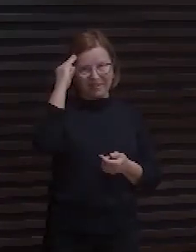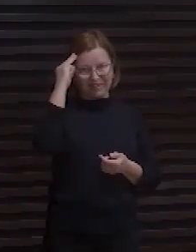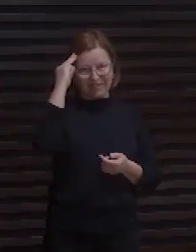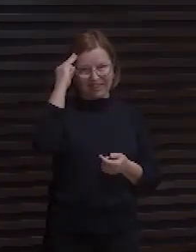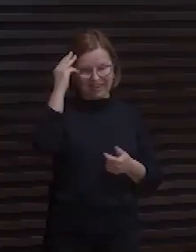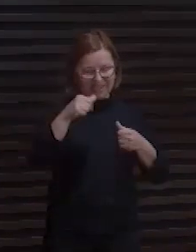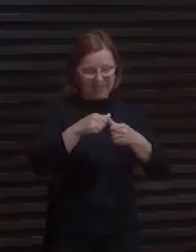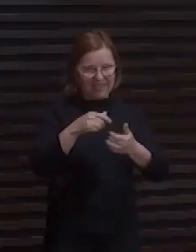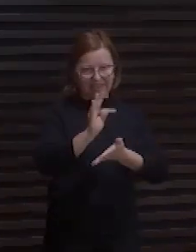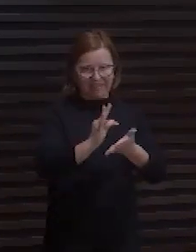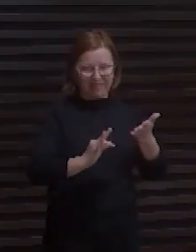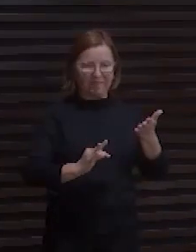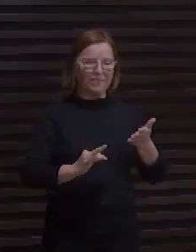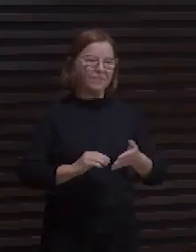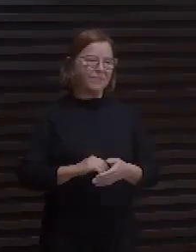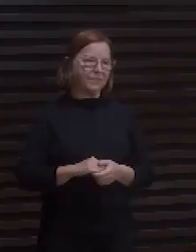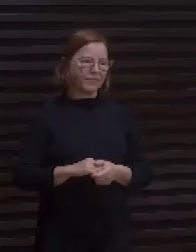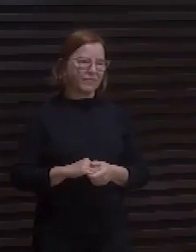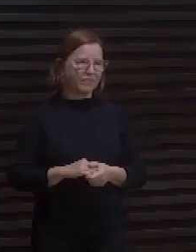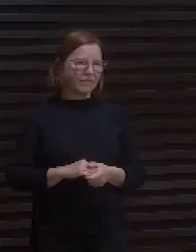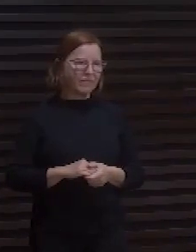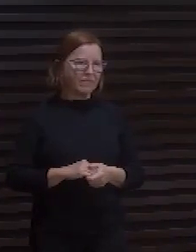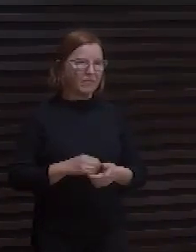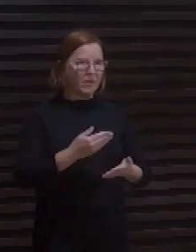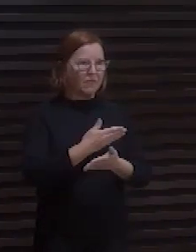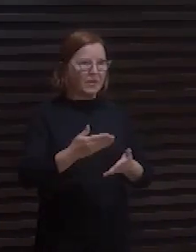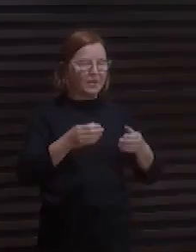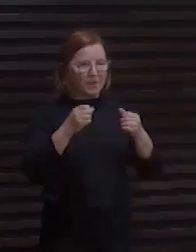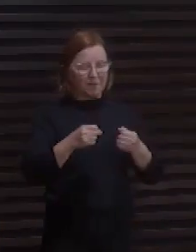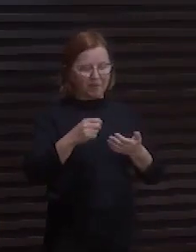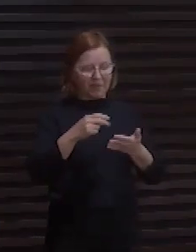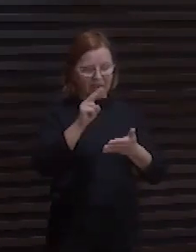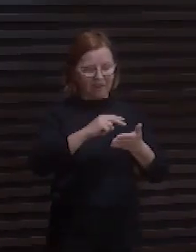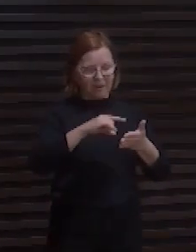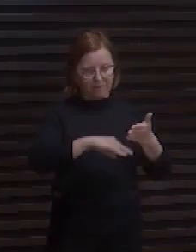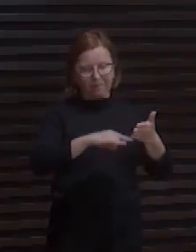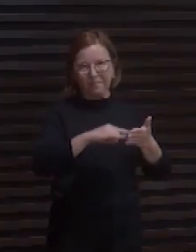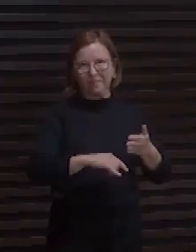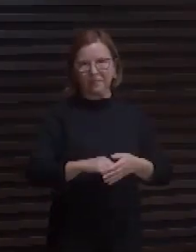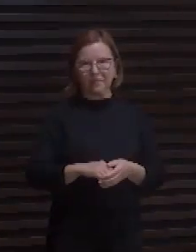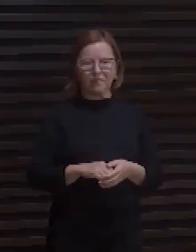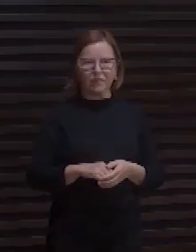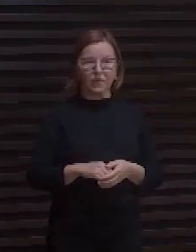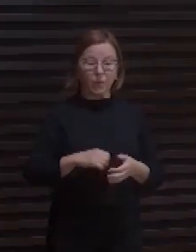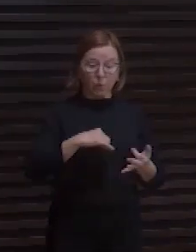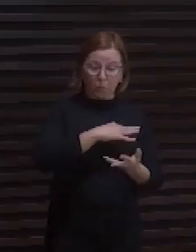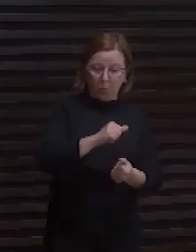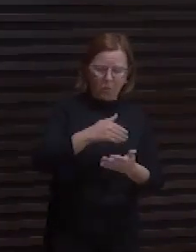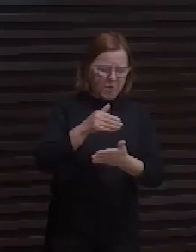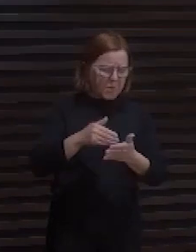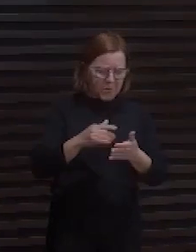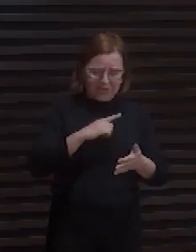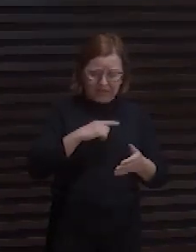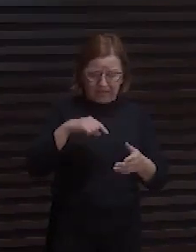disto aqui. Então vocês podem me acompanhar aqui no boletim. O mundo e tudo que nele há foi criado